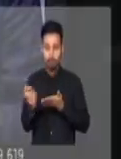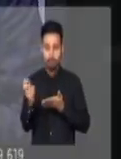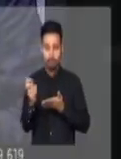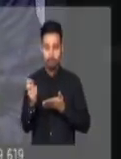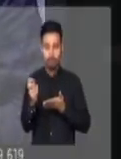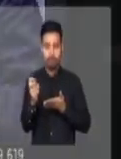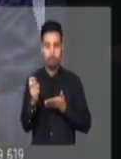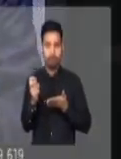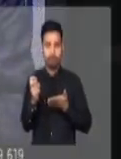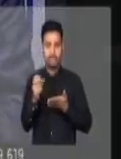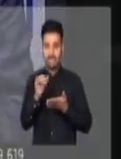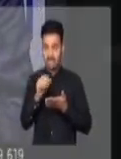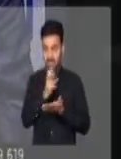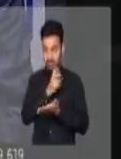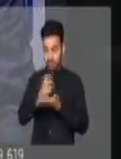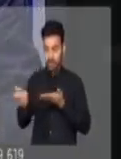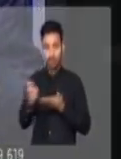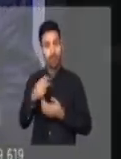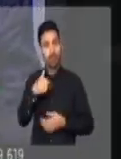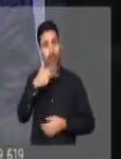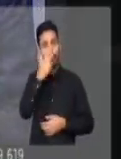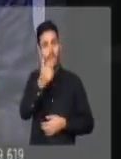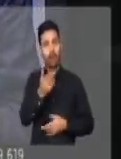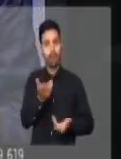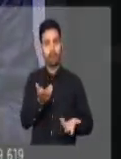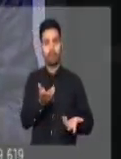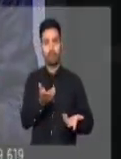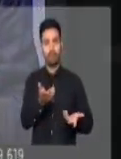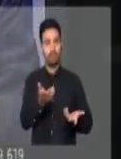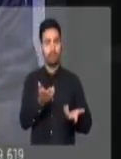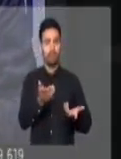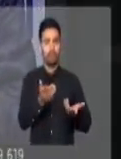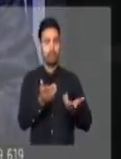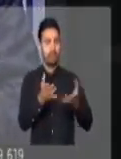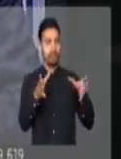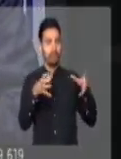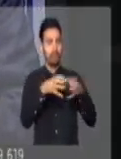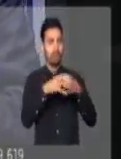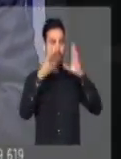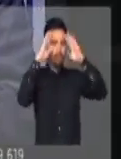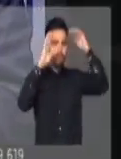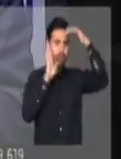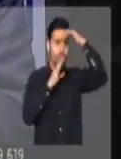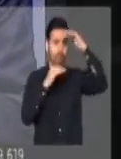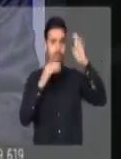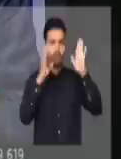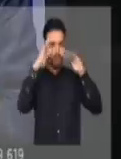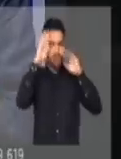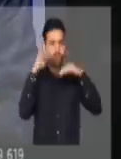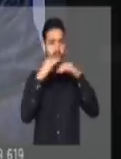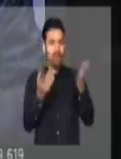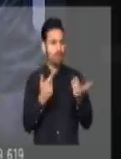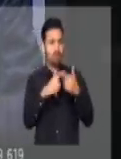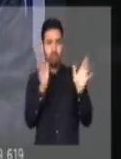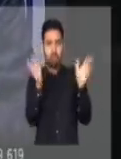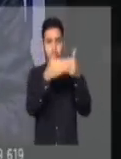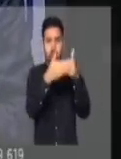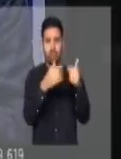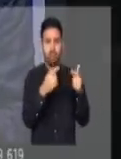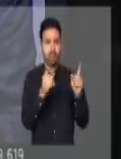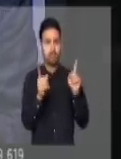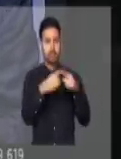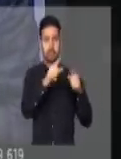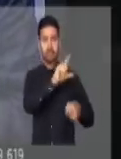do absolutismo o império da vontade acima da lei. Um processo de impeachment, senhor presidente, que partiu